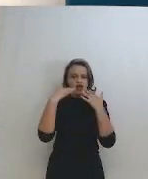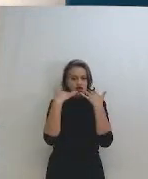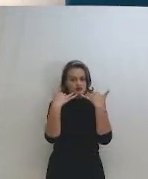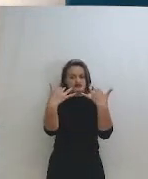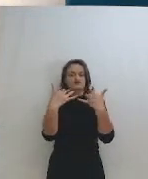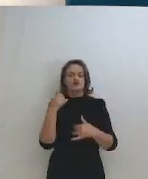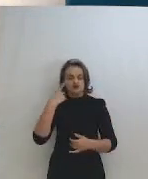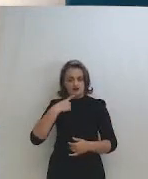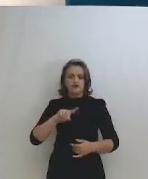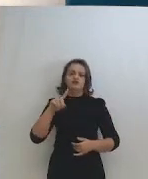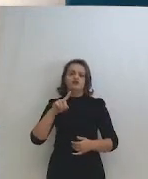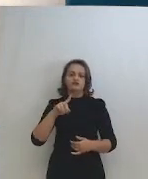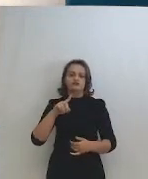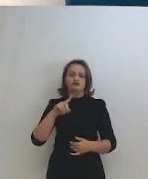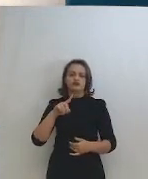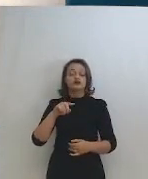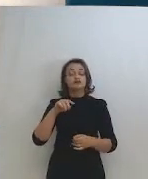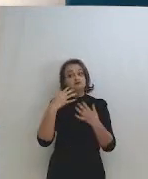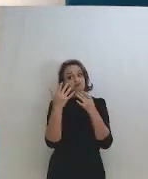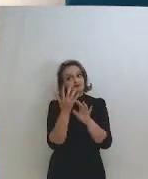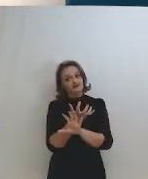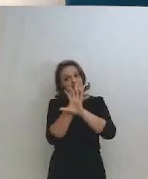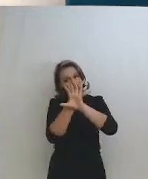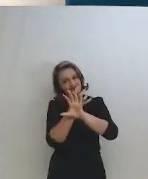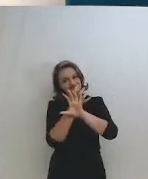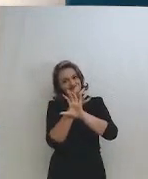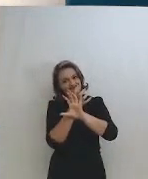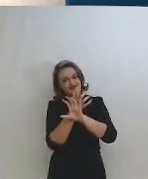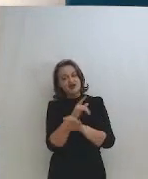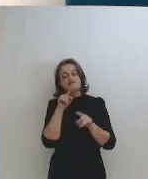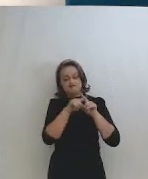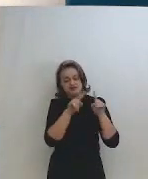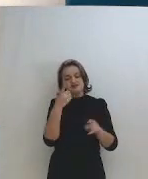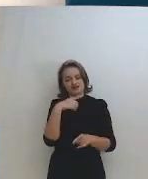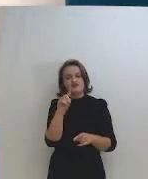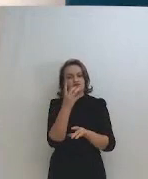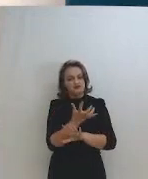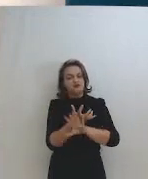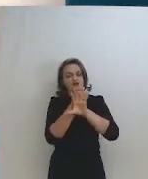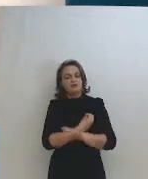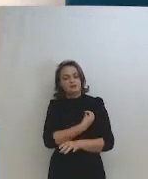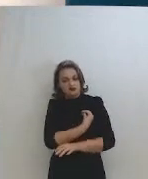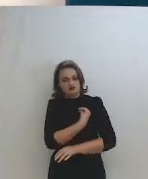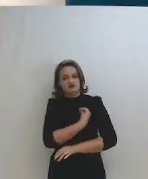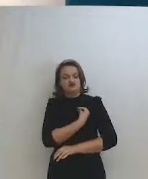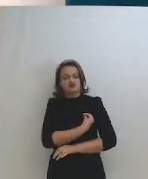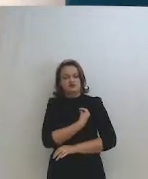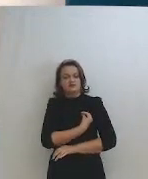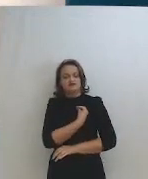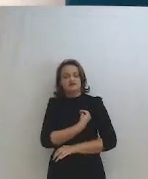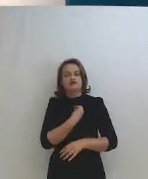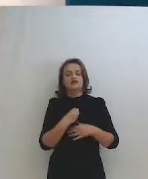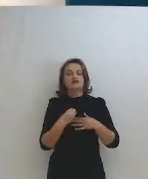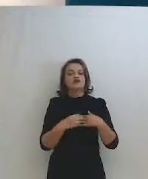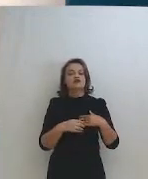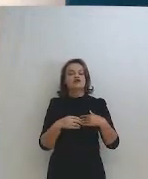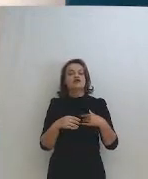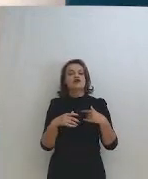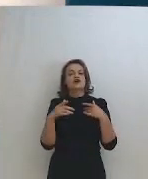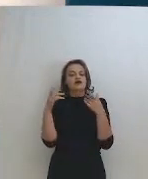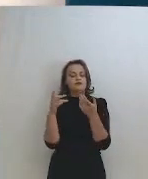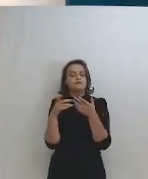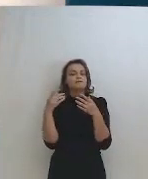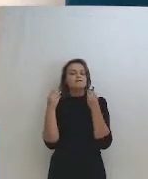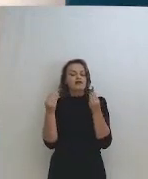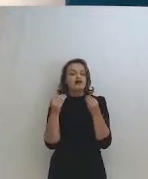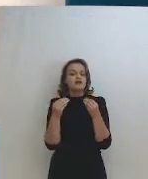meio virtual, se fazendo presente aí no derradeiro do momento instrutório para que o processo pudesse ser